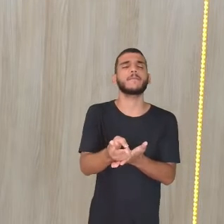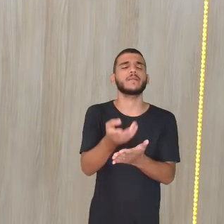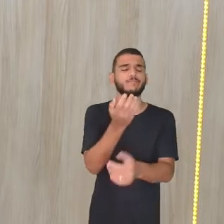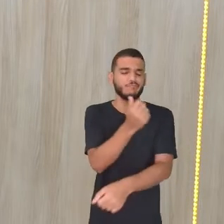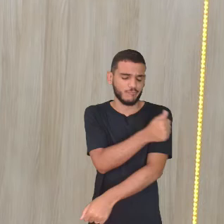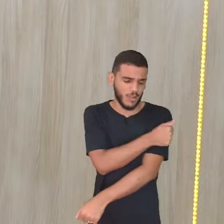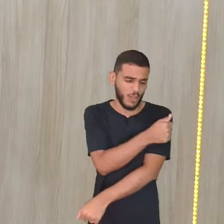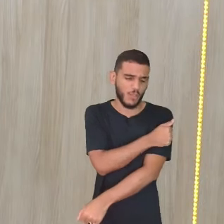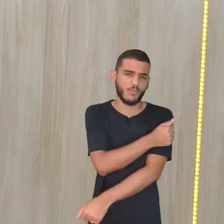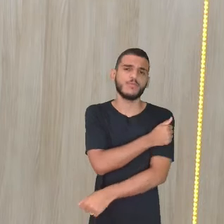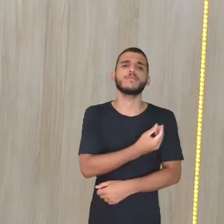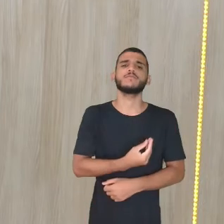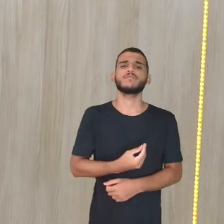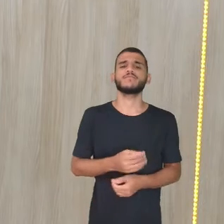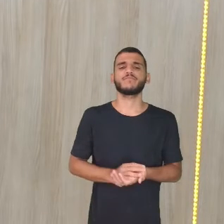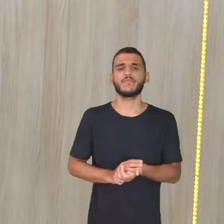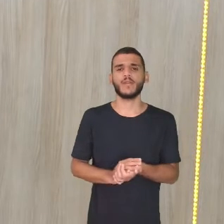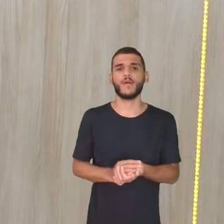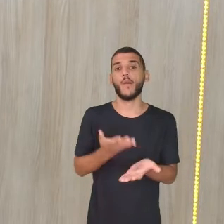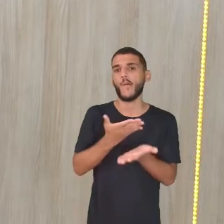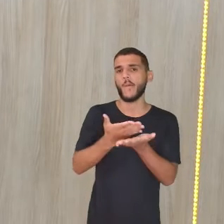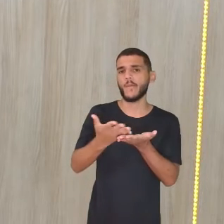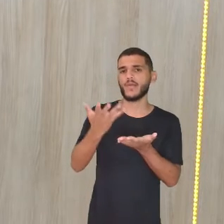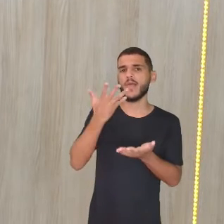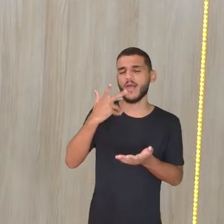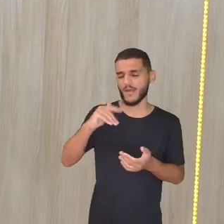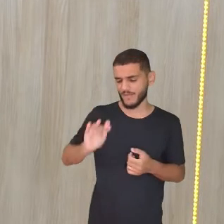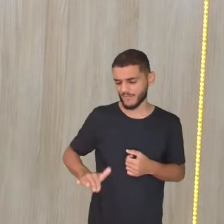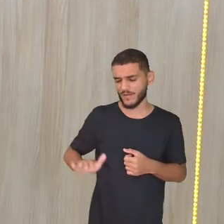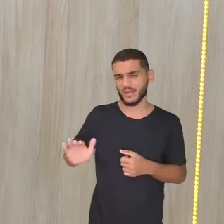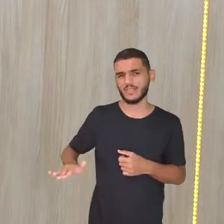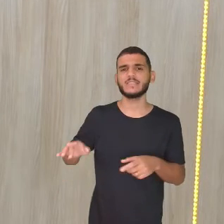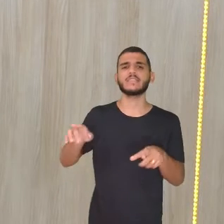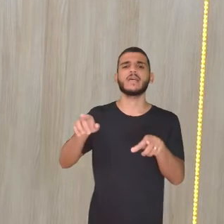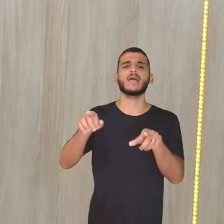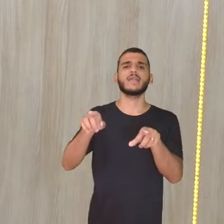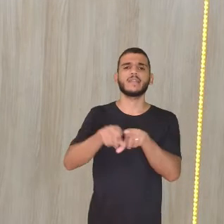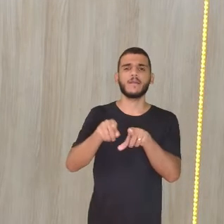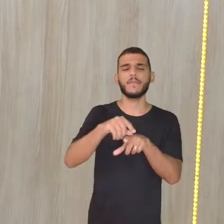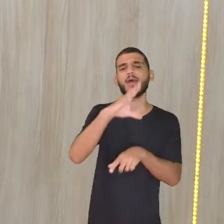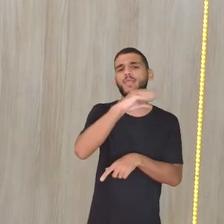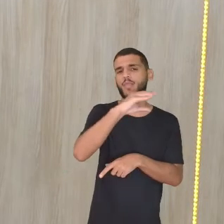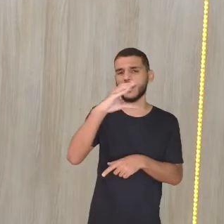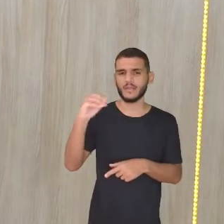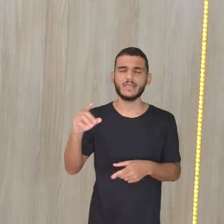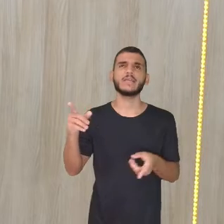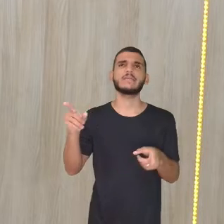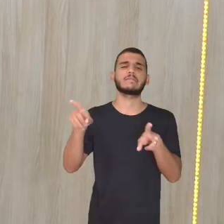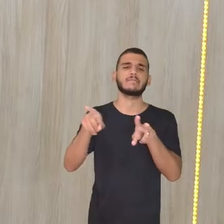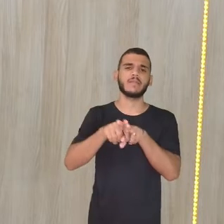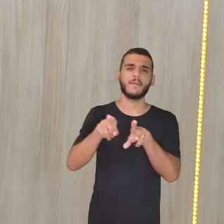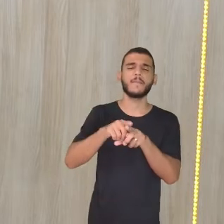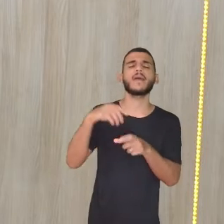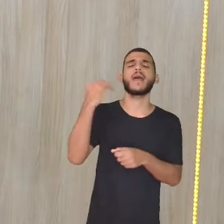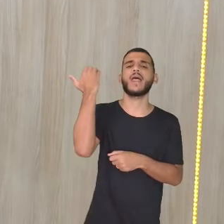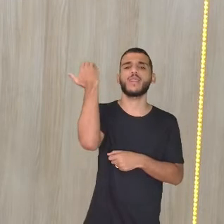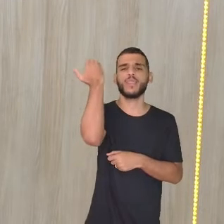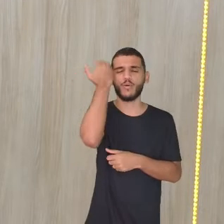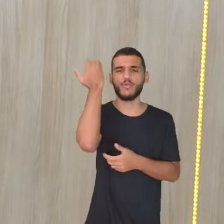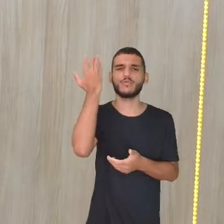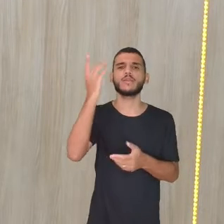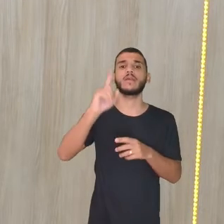Estudantes na fase da infância, da adolescência, da juventude, na fase adulta, na